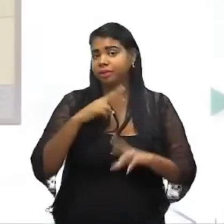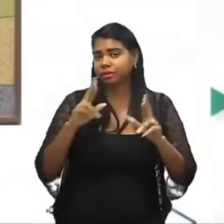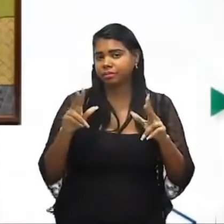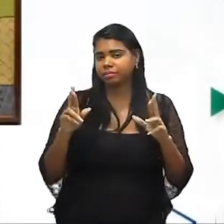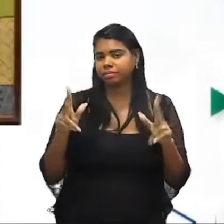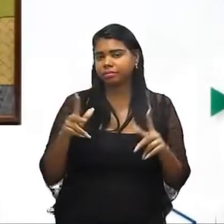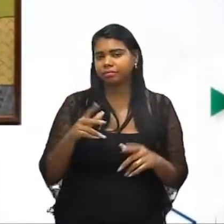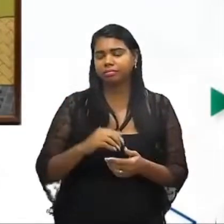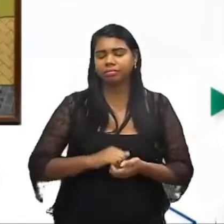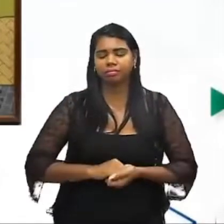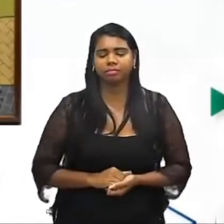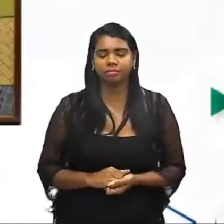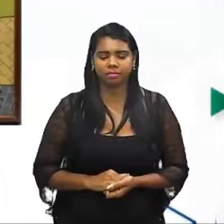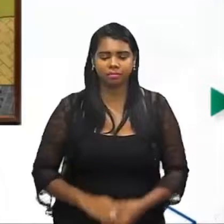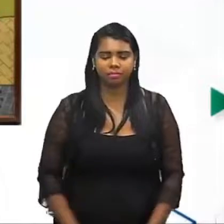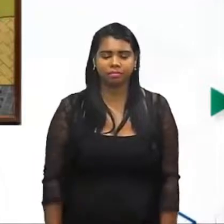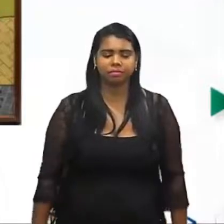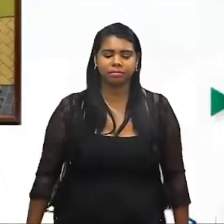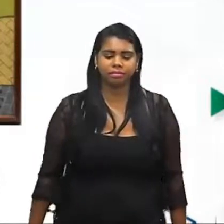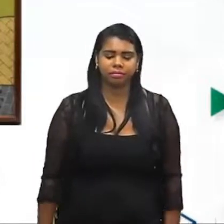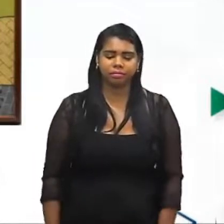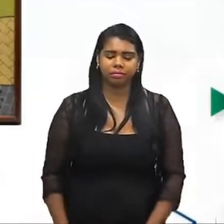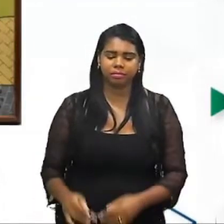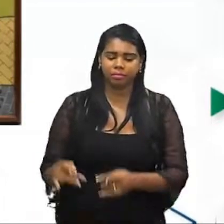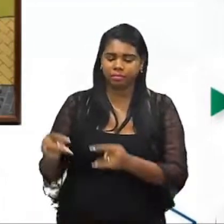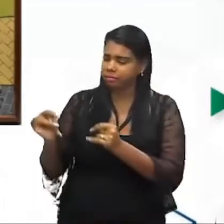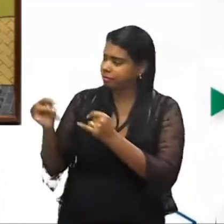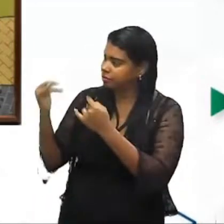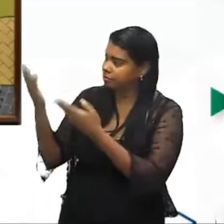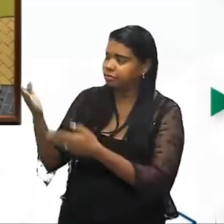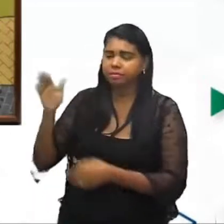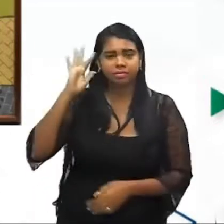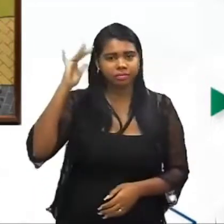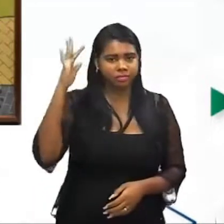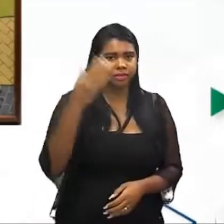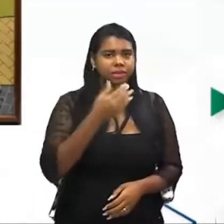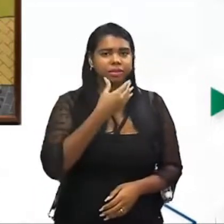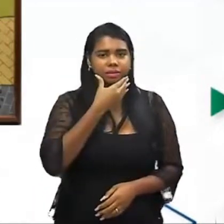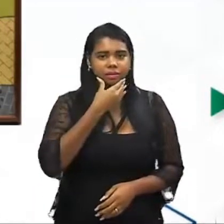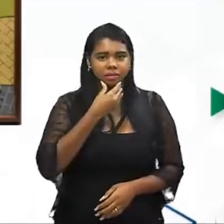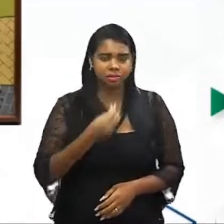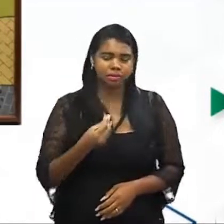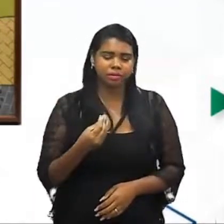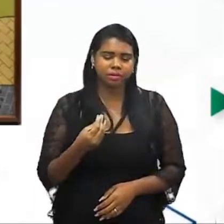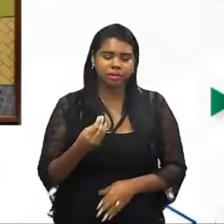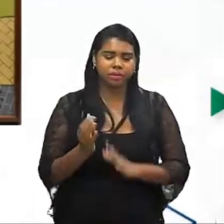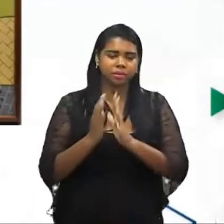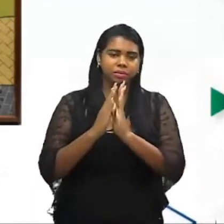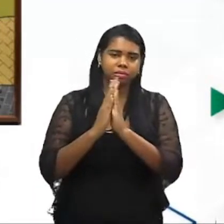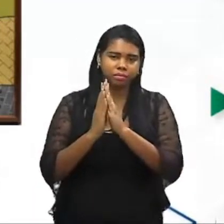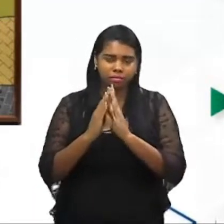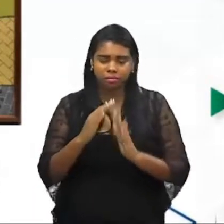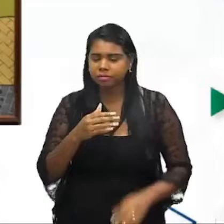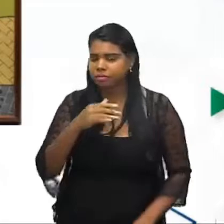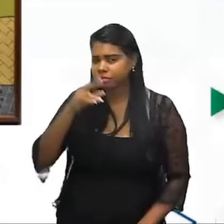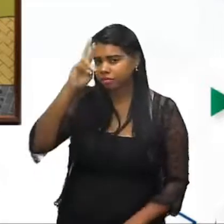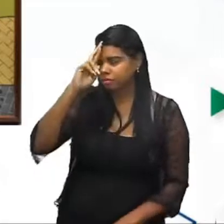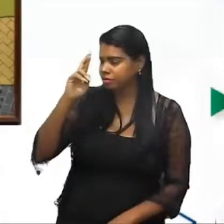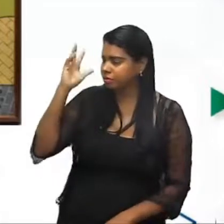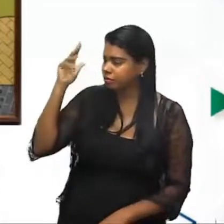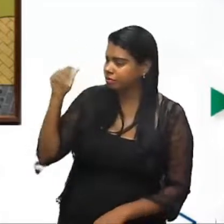tem um boneco que eu imagino que seja o Homem da Meia-Noite, né? Só o traje aqui que está de azul, mas assim, os elementos